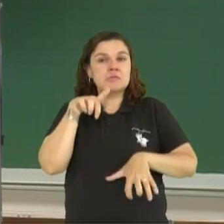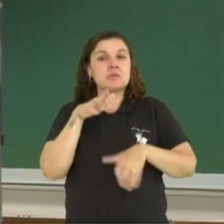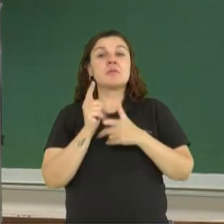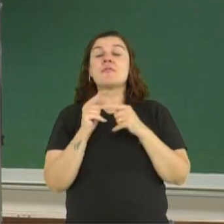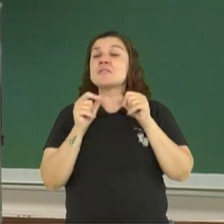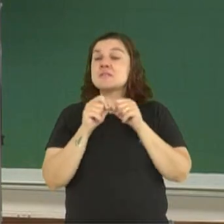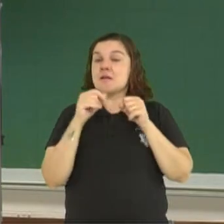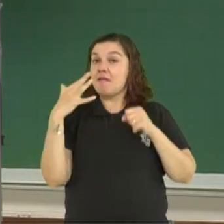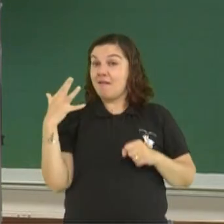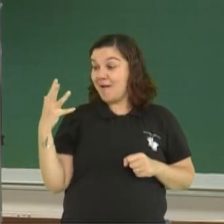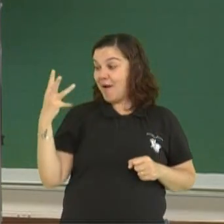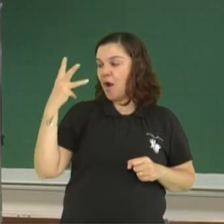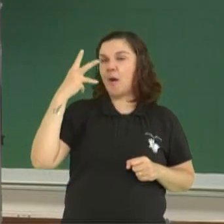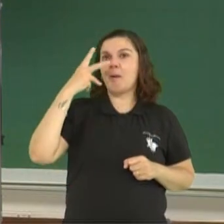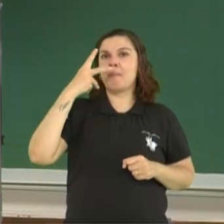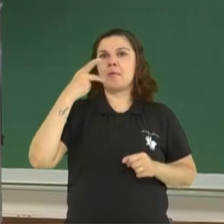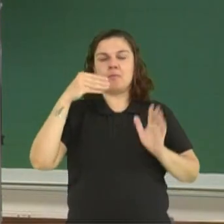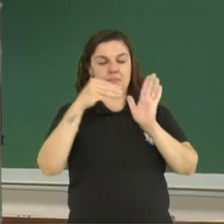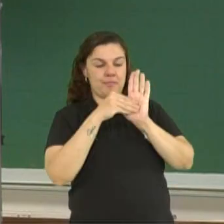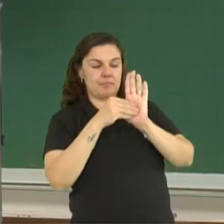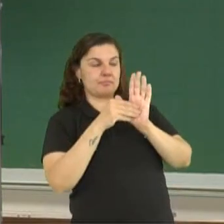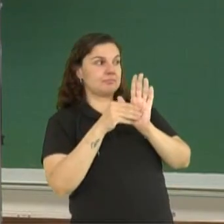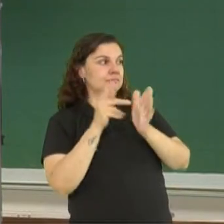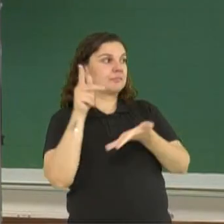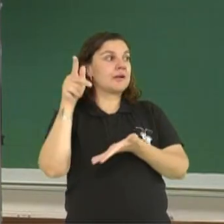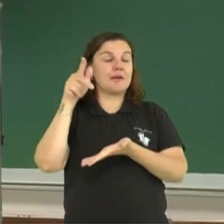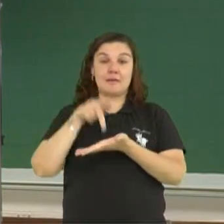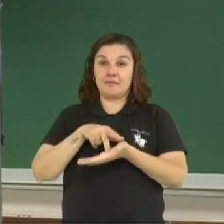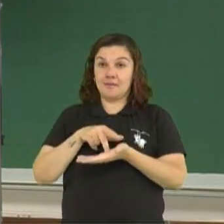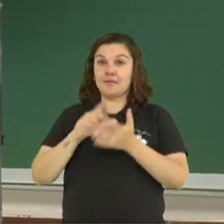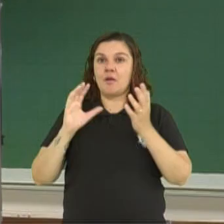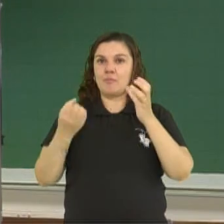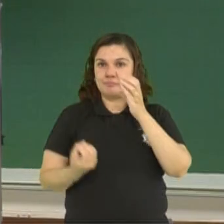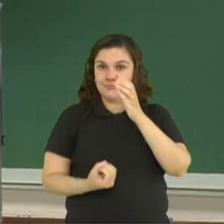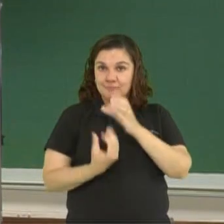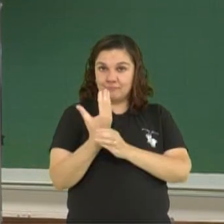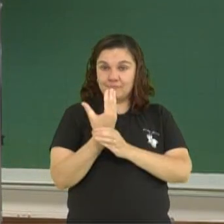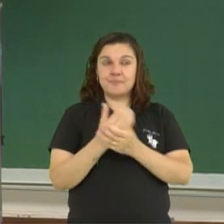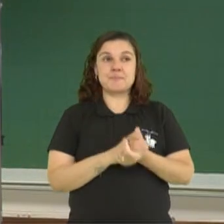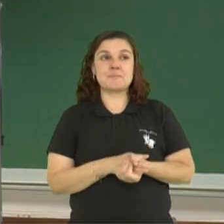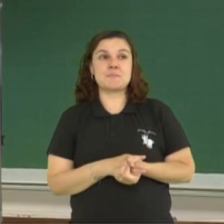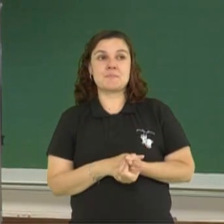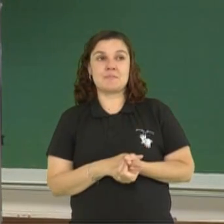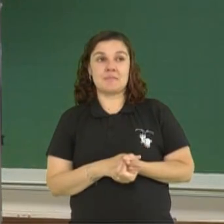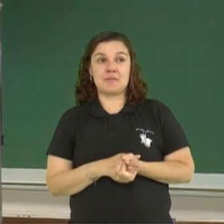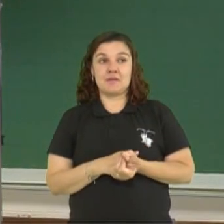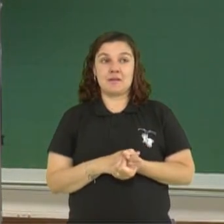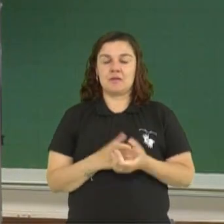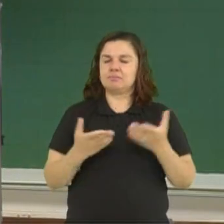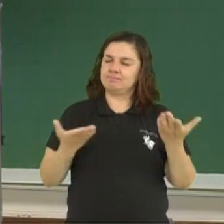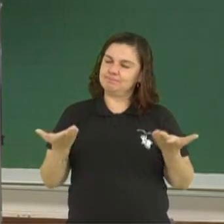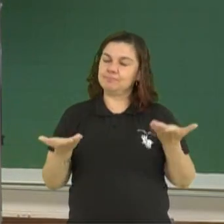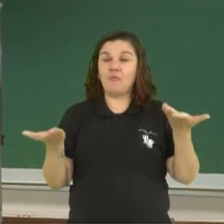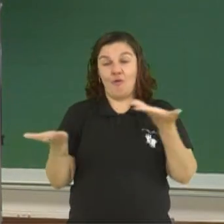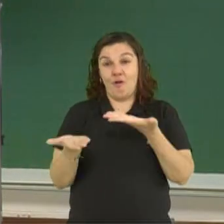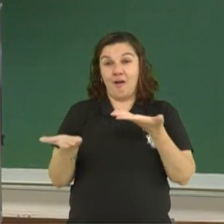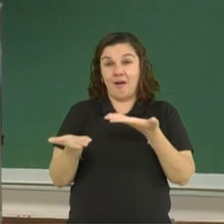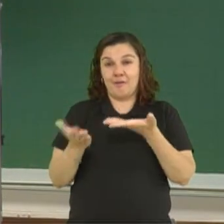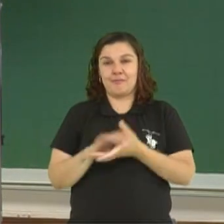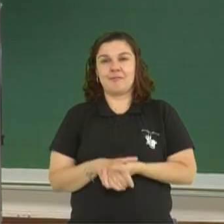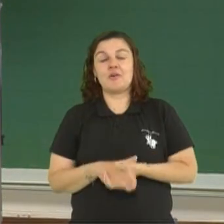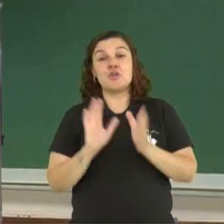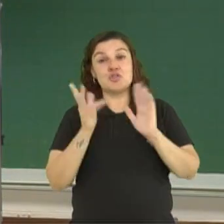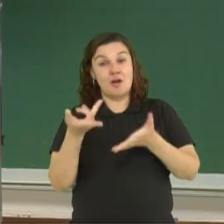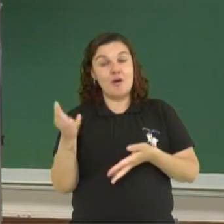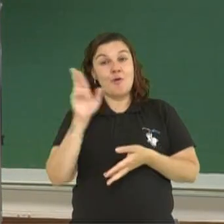conseguiram trazer a beleza dentro da realidade. Aí surge, na nossa idade, vamos colocar assim, contemporânea, já